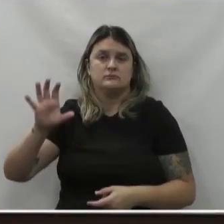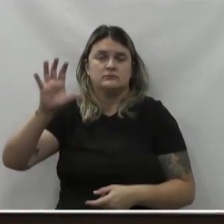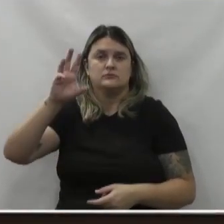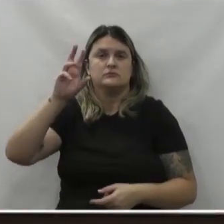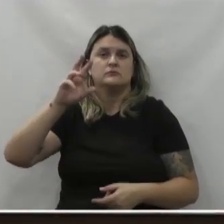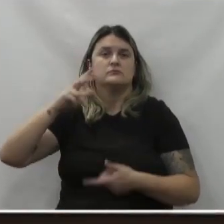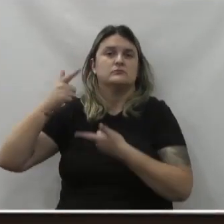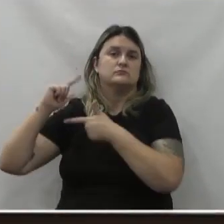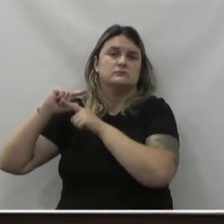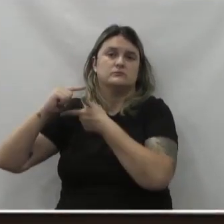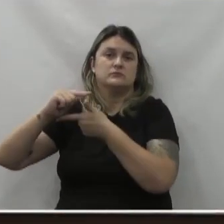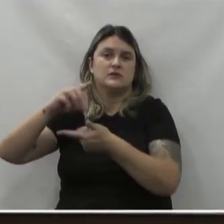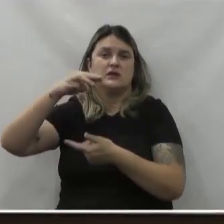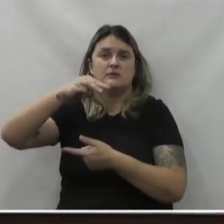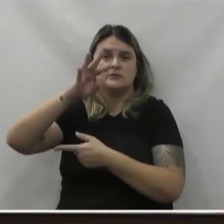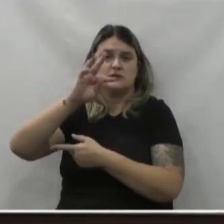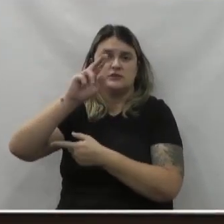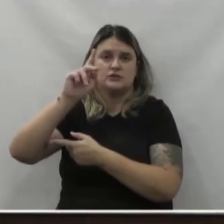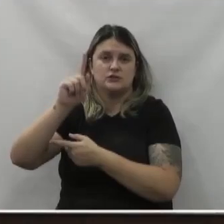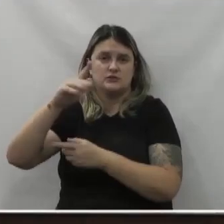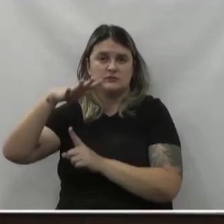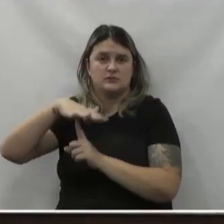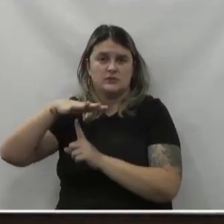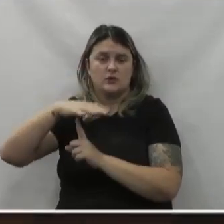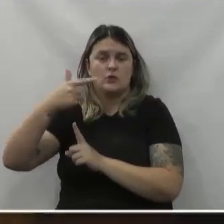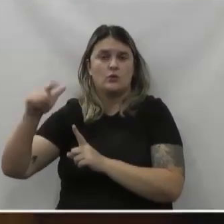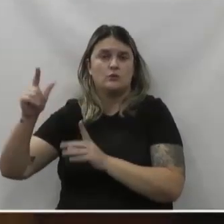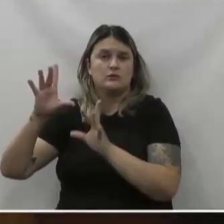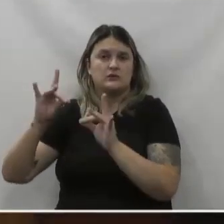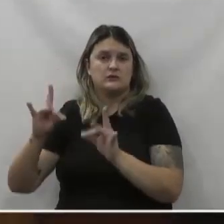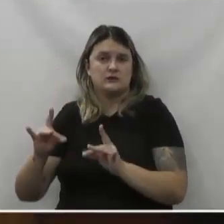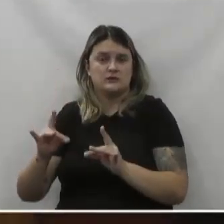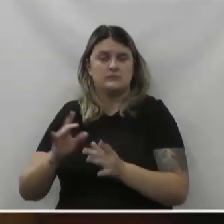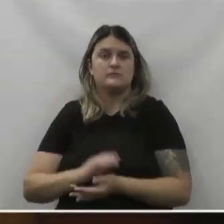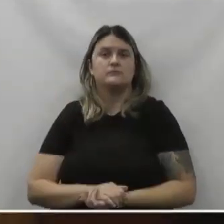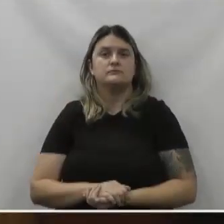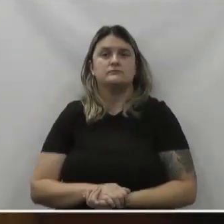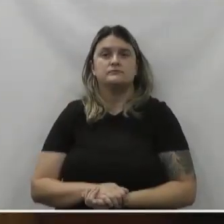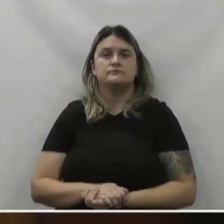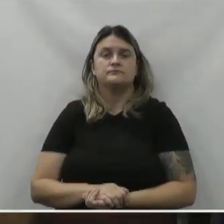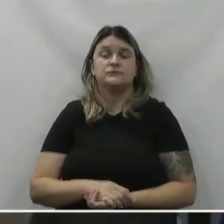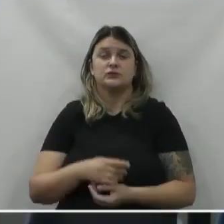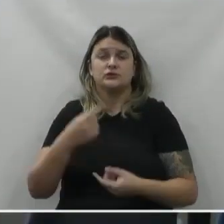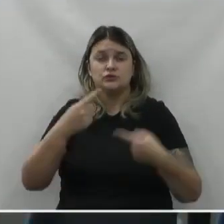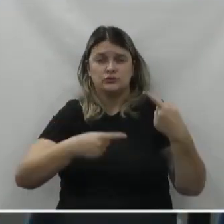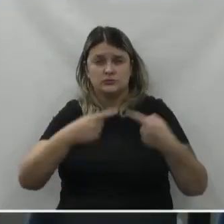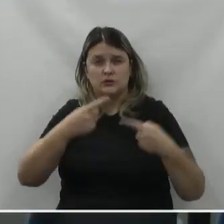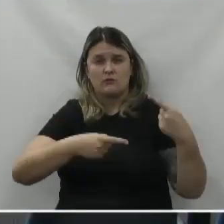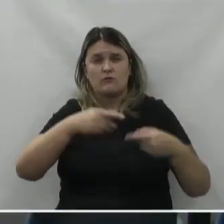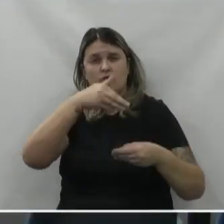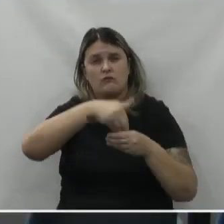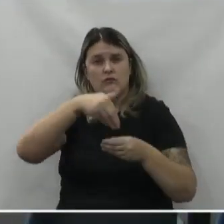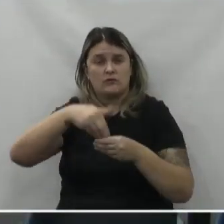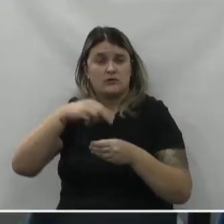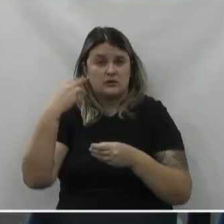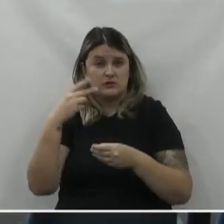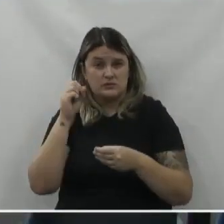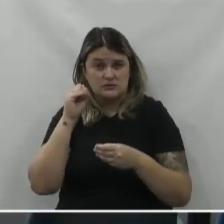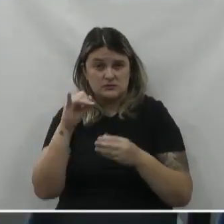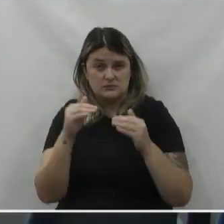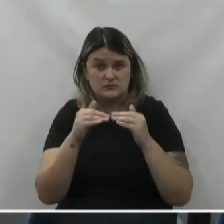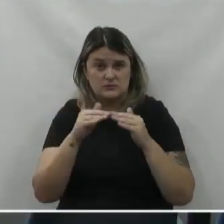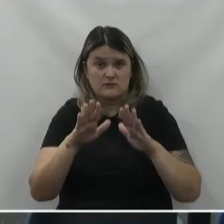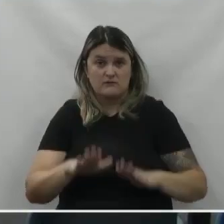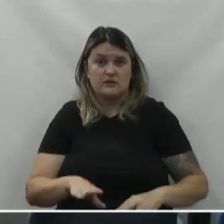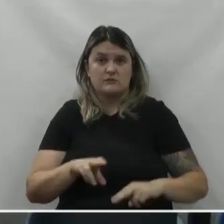do MTG Paraná e da outras providências. Em discussão? Em votação. Senhores vereadores que aprovam, permaneçam como